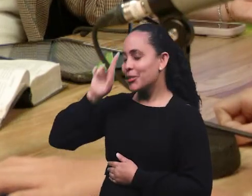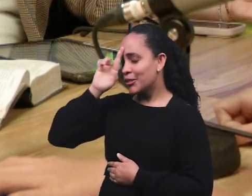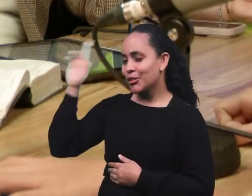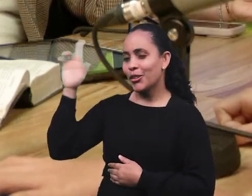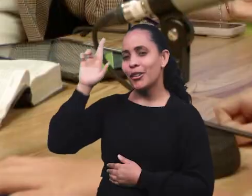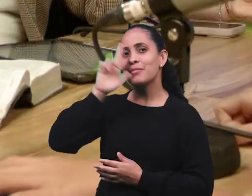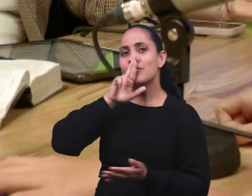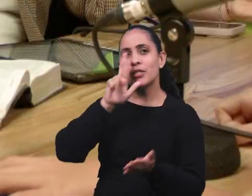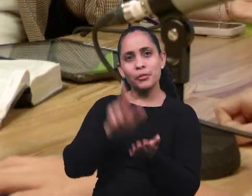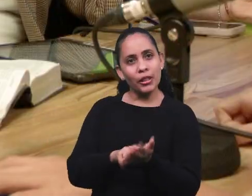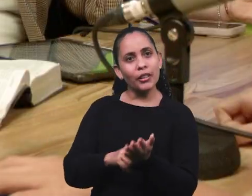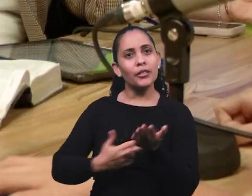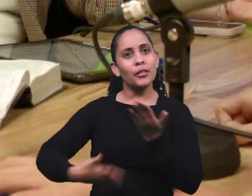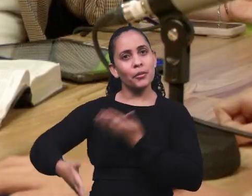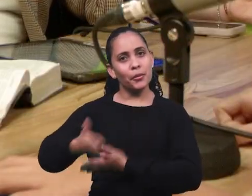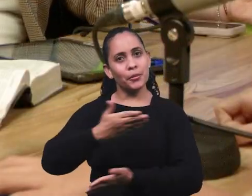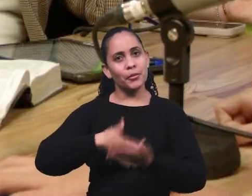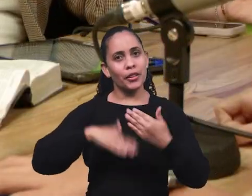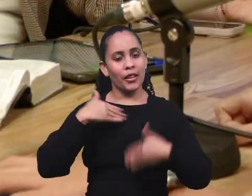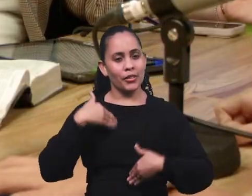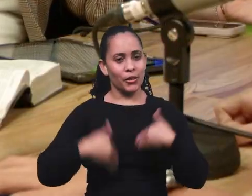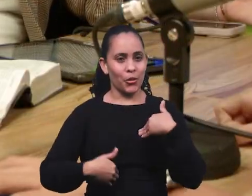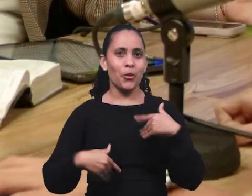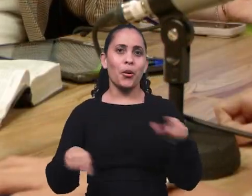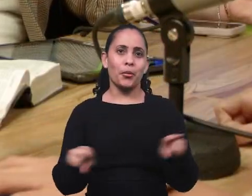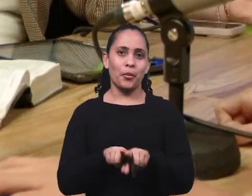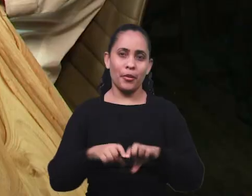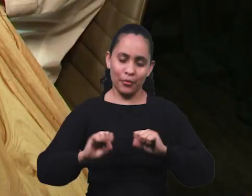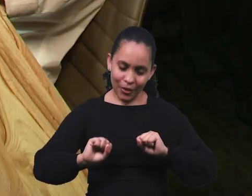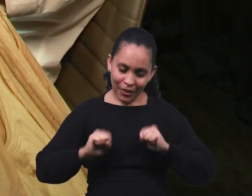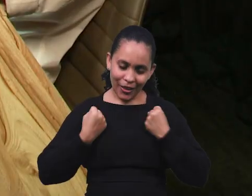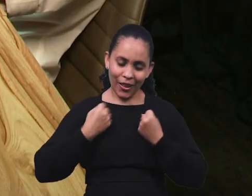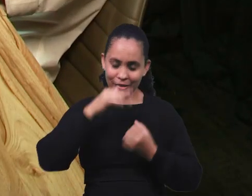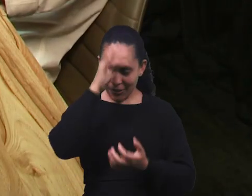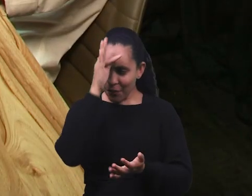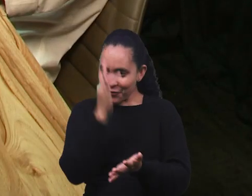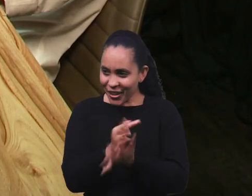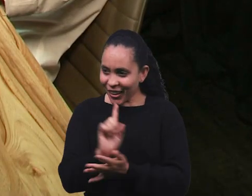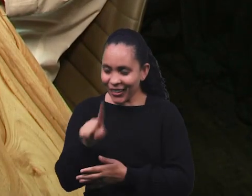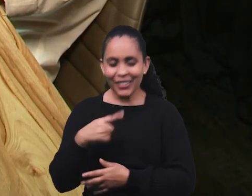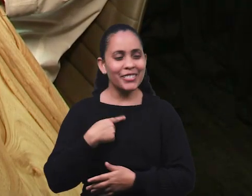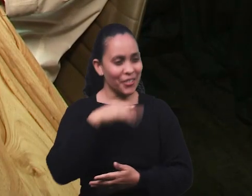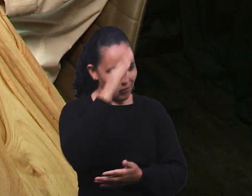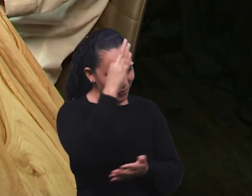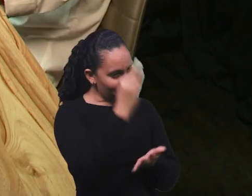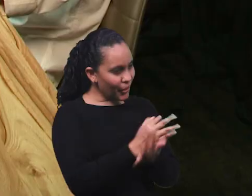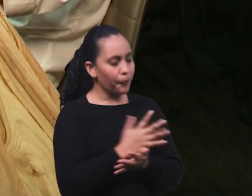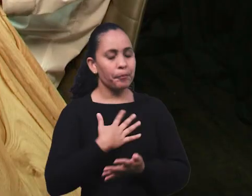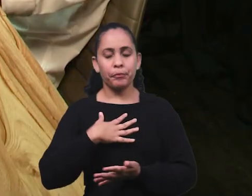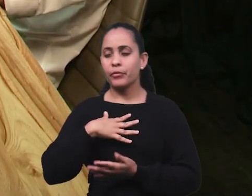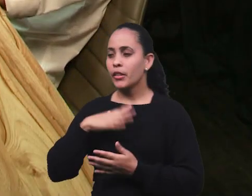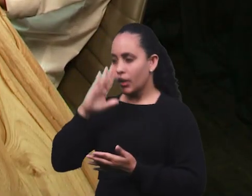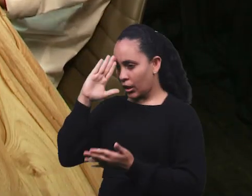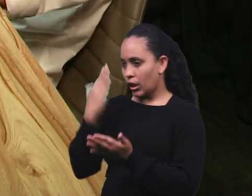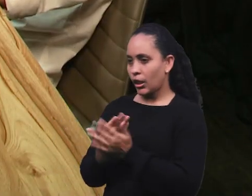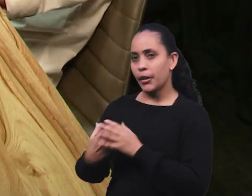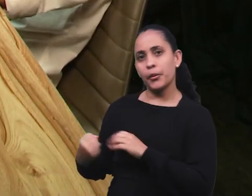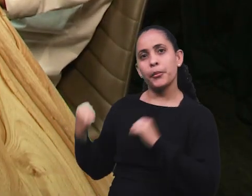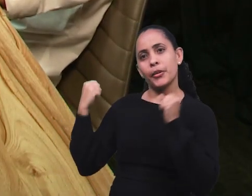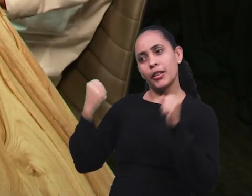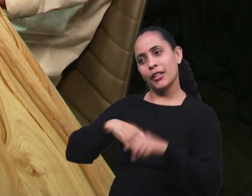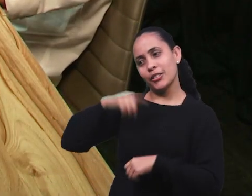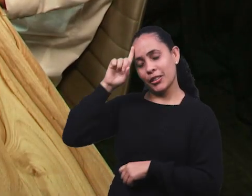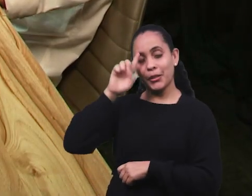aí o dom veio. Experiência do corpo também, né? E cada vez mais fortalece a sua fé, né, Josué? Você Tremendo. crê mais no poder do Senhor,